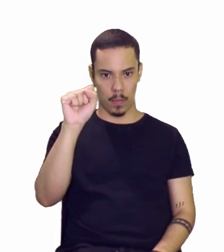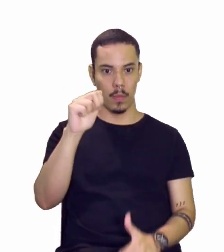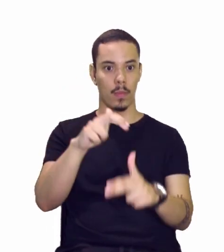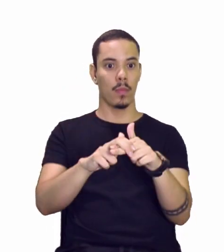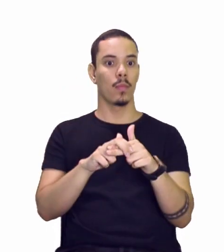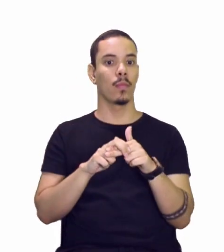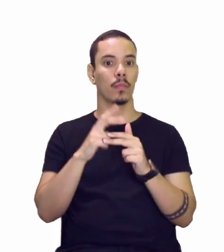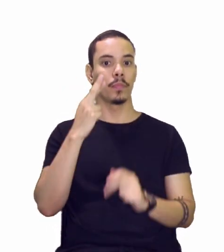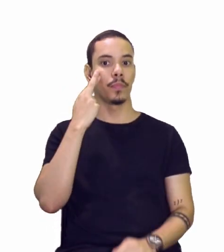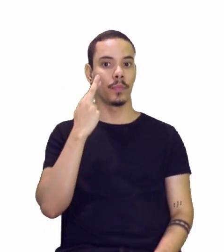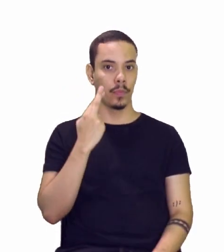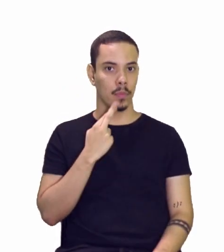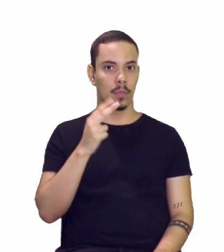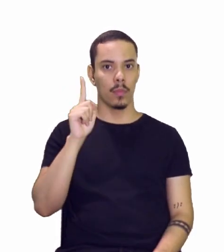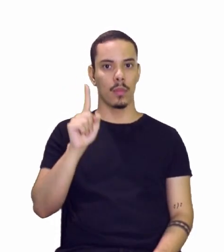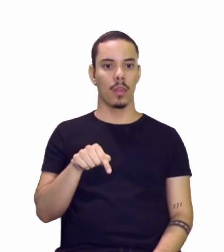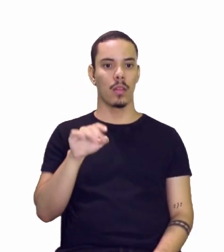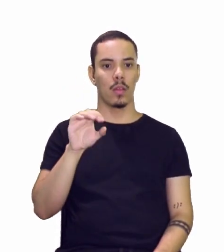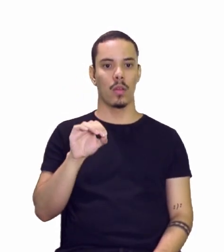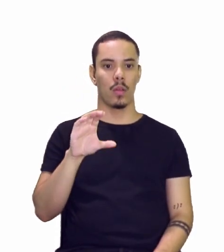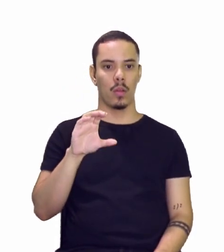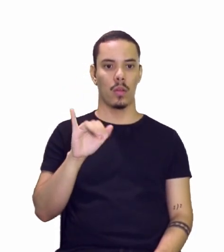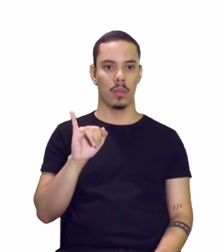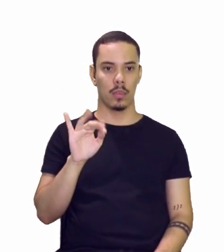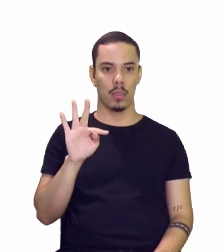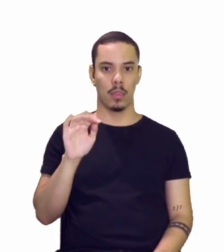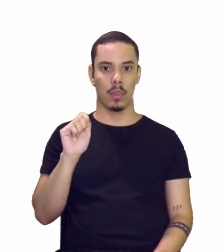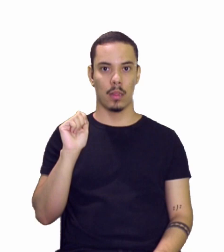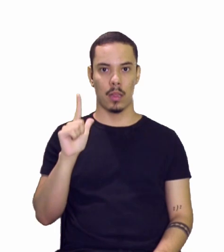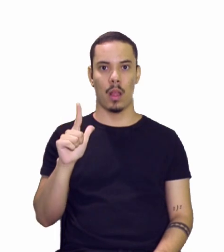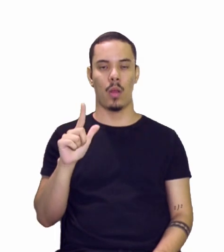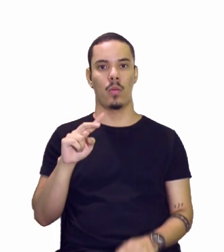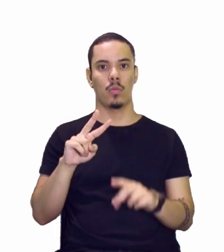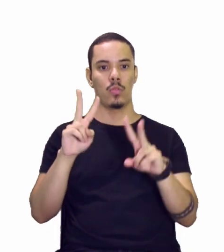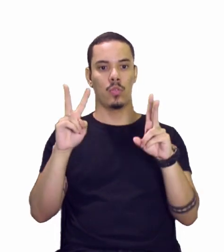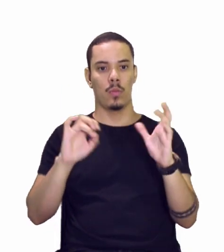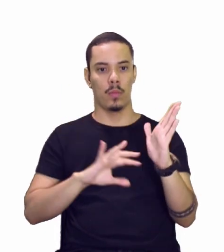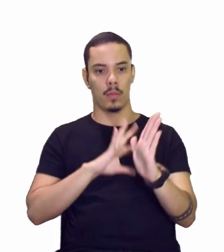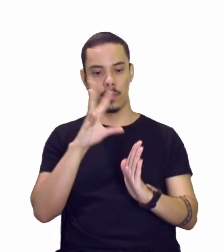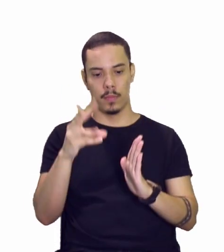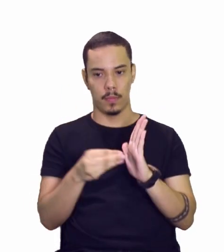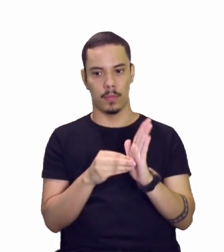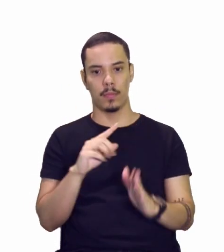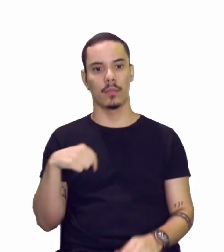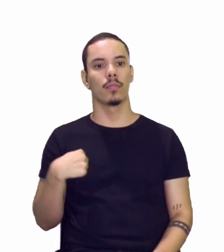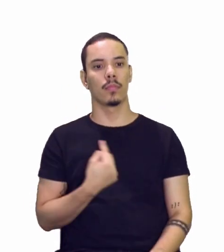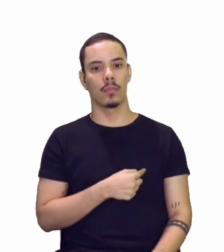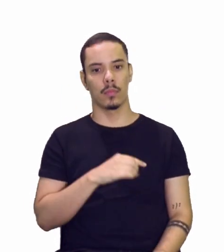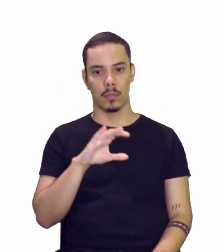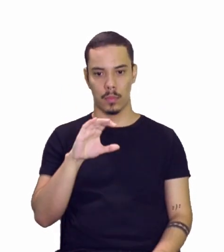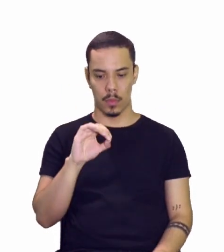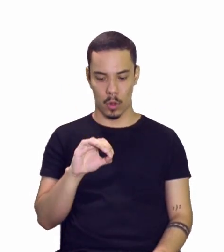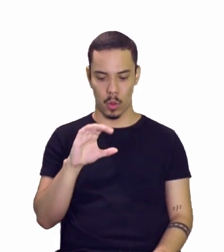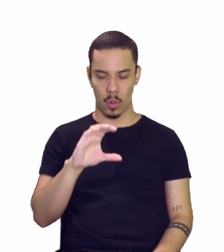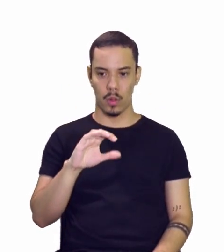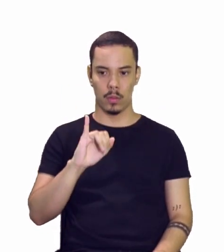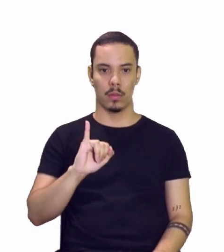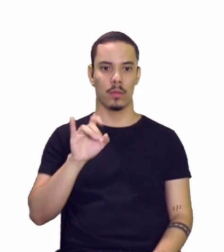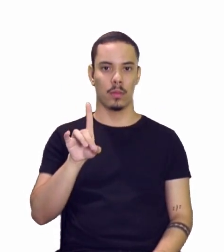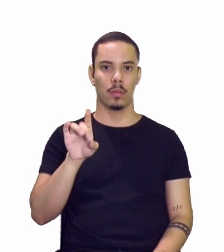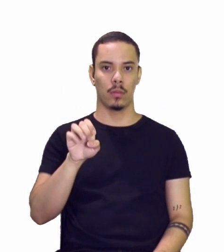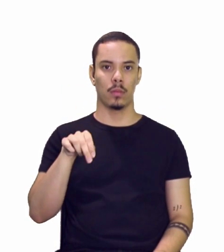é ocidental. Em relação à nossa Amazônia, nós somos ocidental.